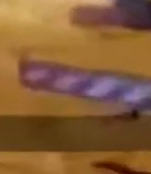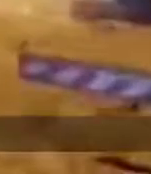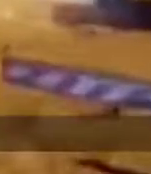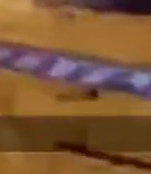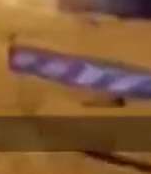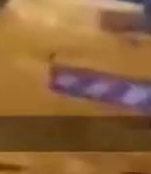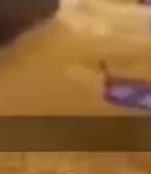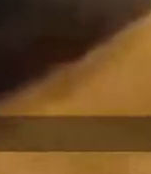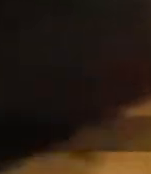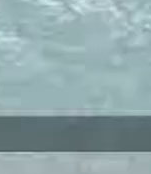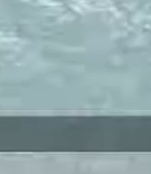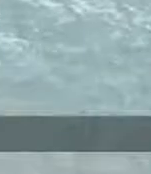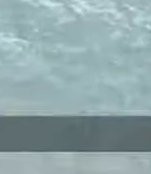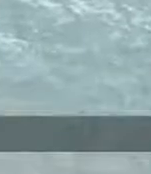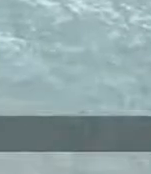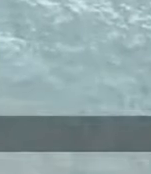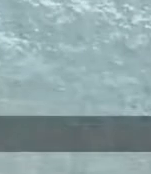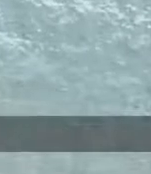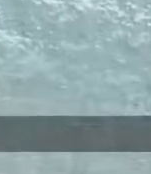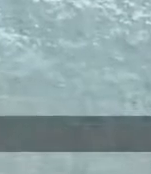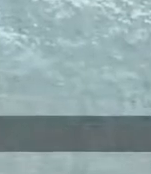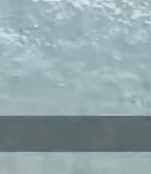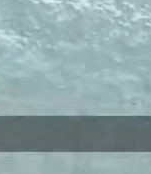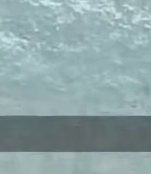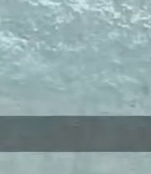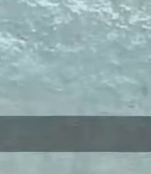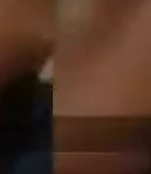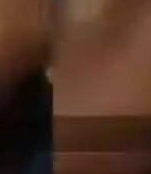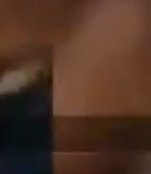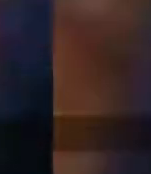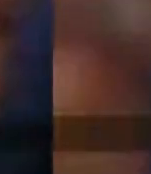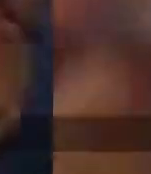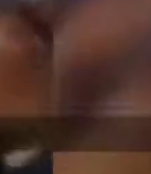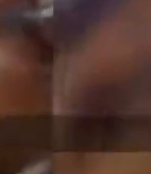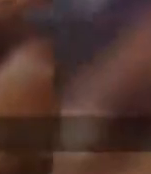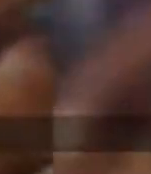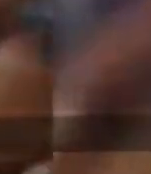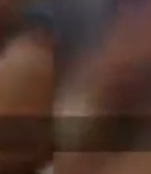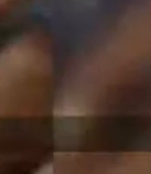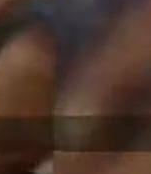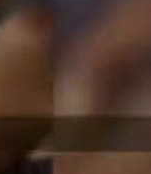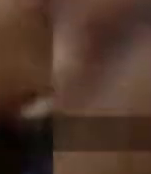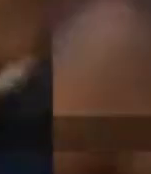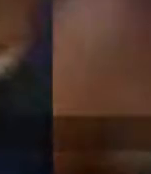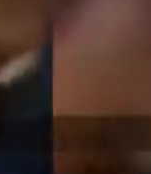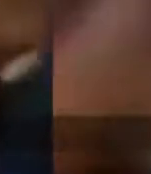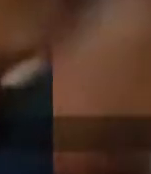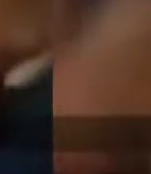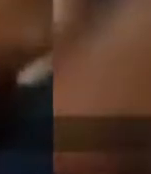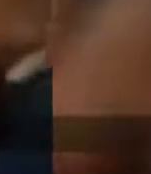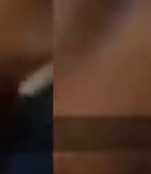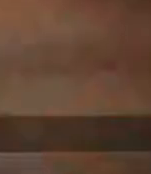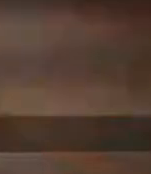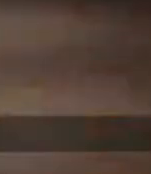de 14 milhões de reais. Eu não sei onde eles investiram esses 14 milhões de reais. Dando dentro dos ônibus, ó. Quebrou mais um, todo mundo pagou, vai